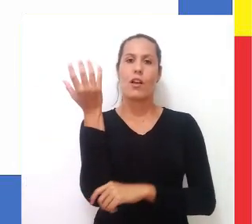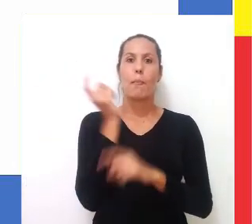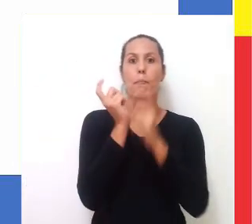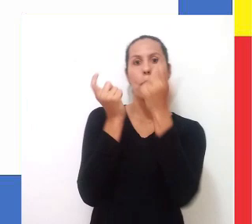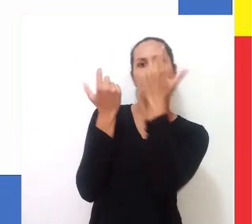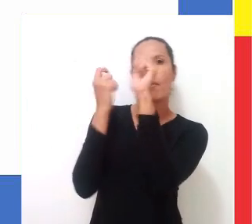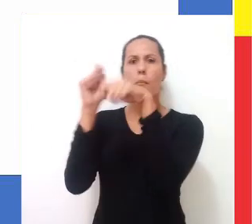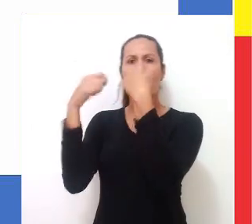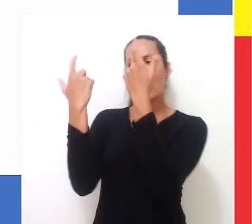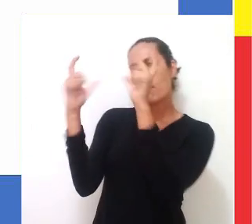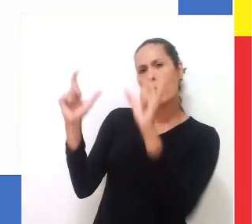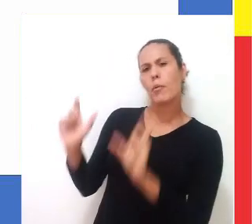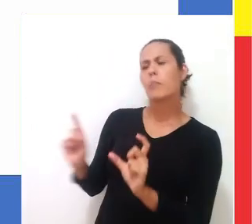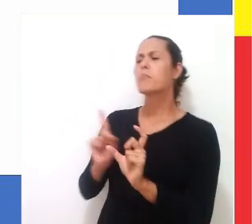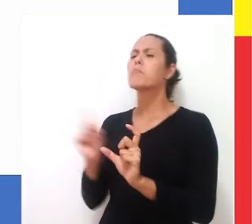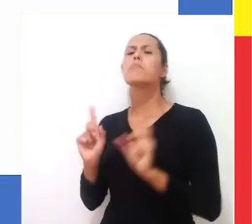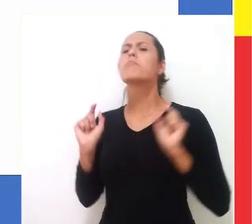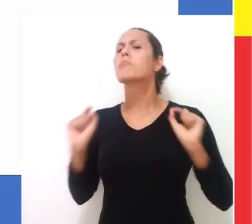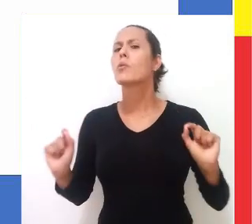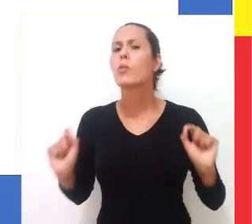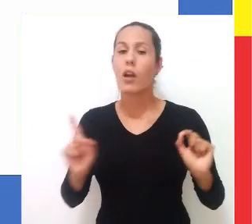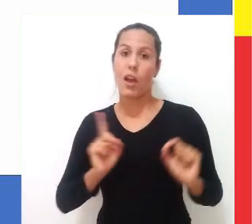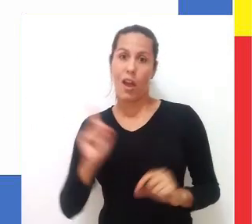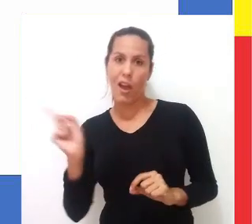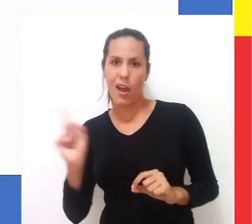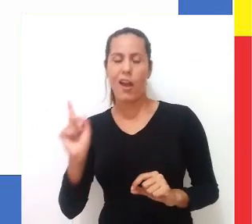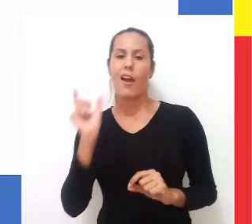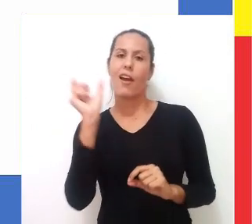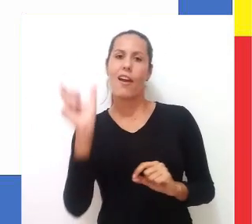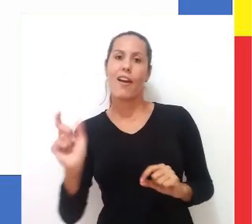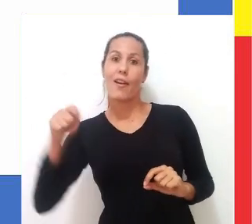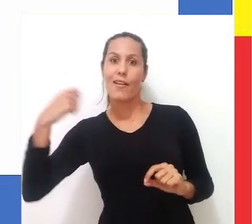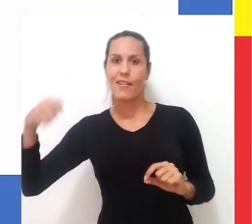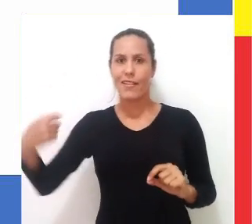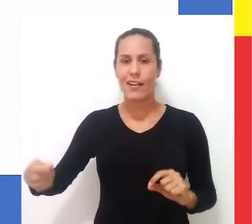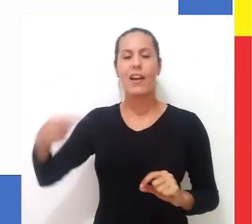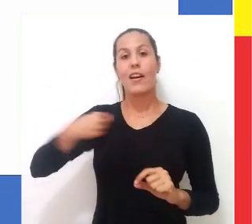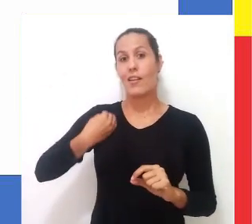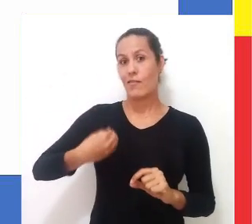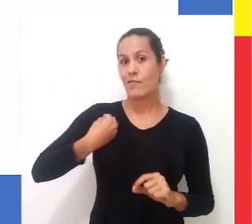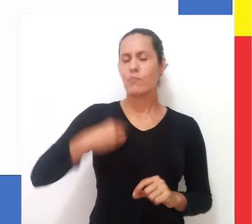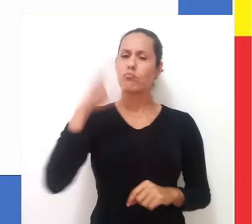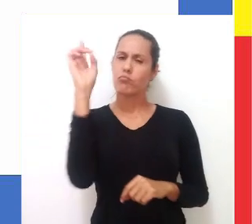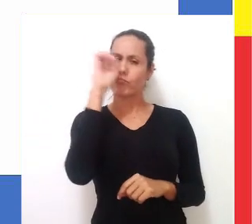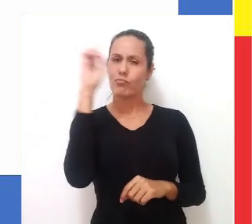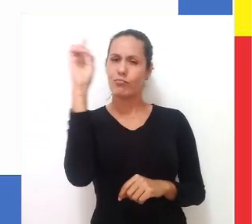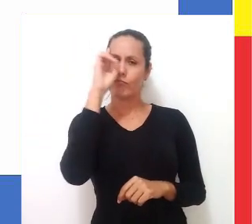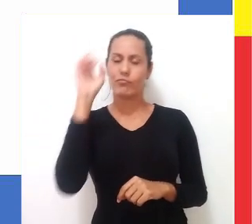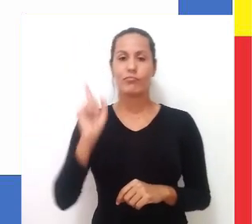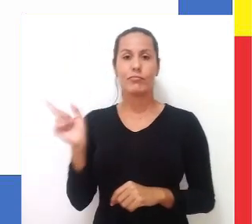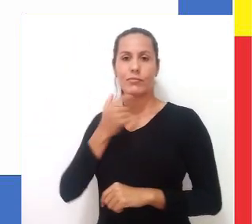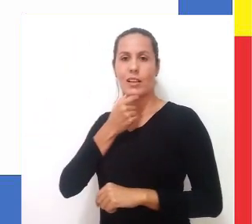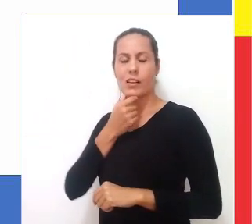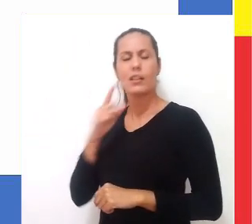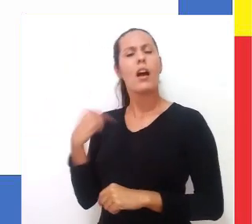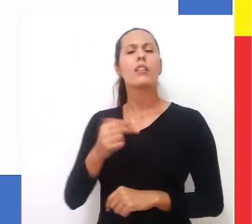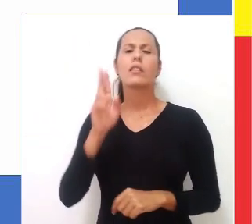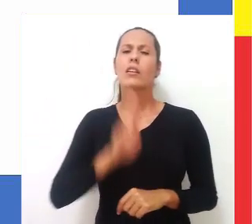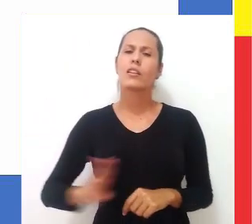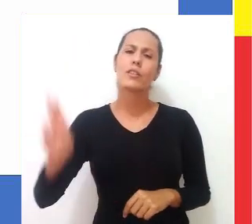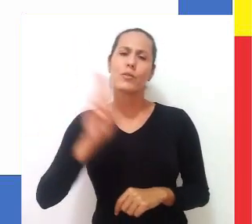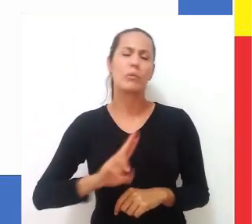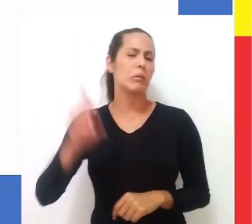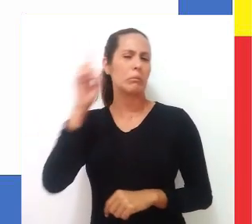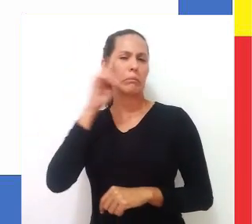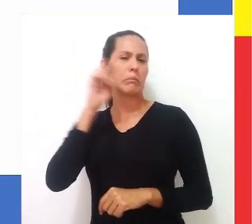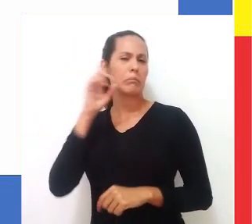uma brainstorm. Que palavras são essas? São palavras que estão no nosso dia a dia, são palavras da língua inglesa que a gente usa